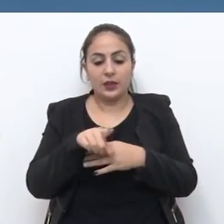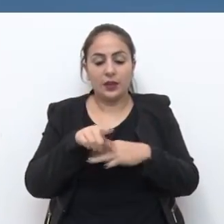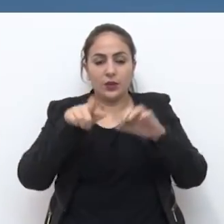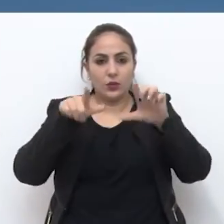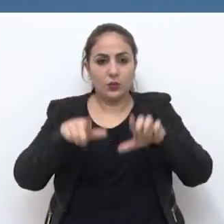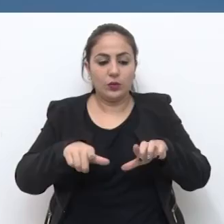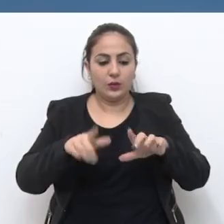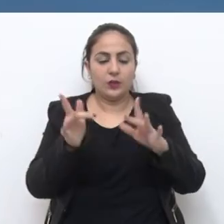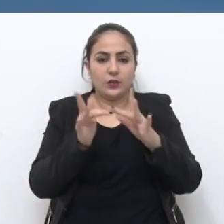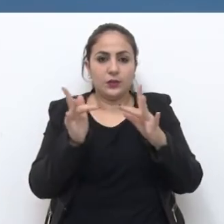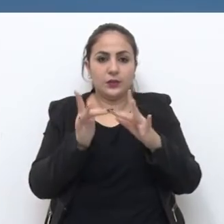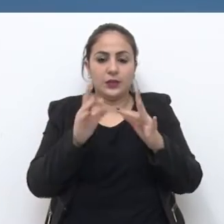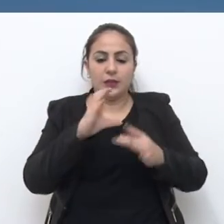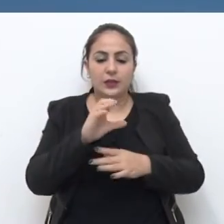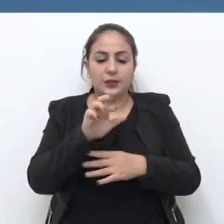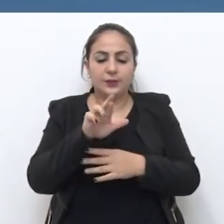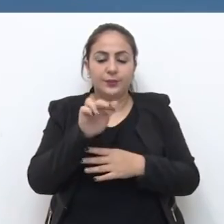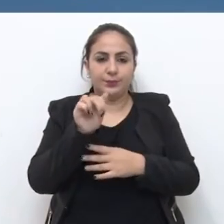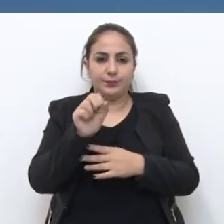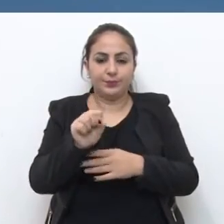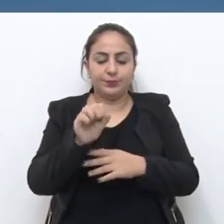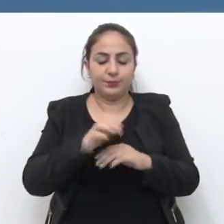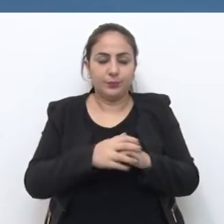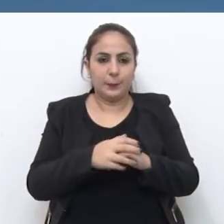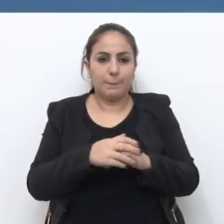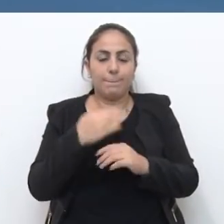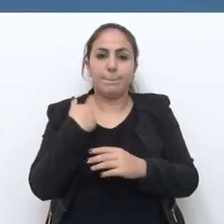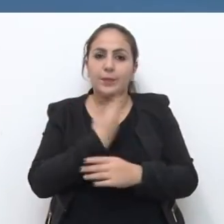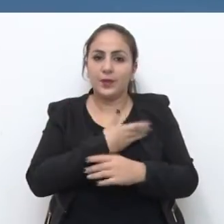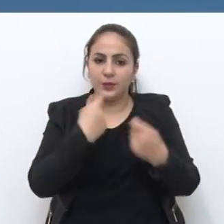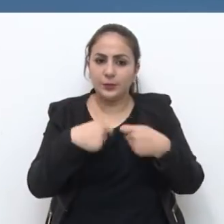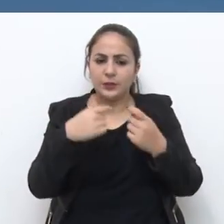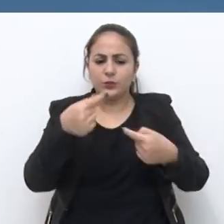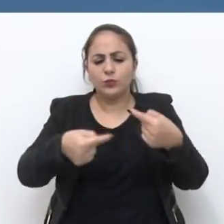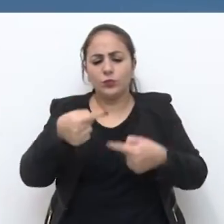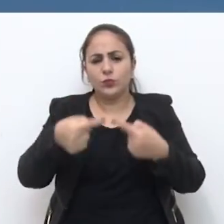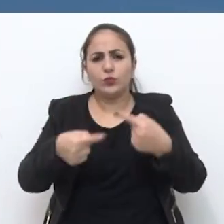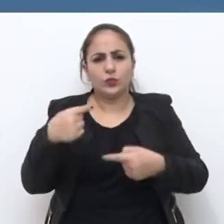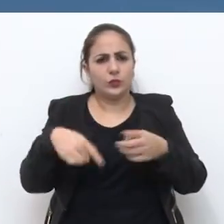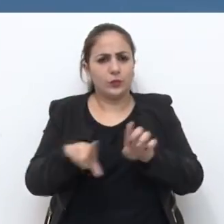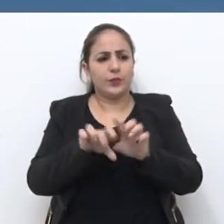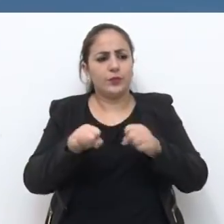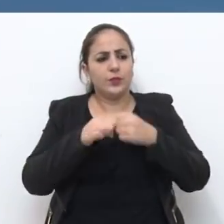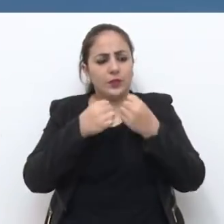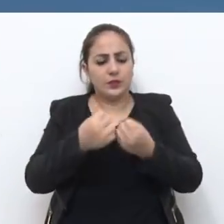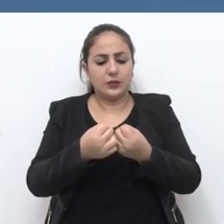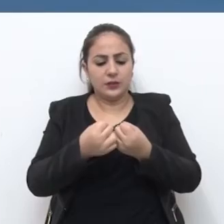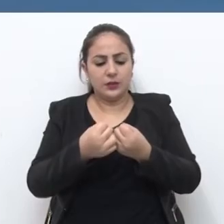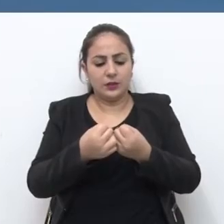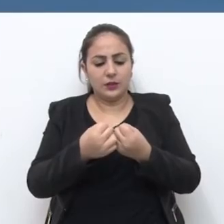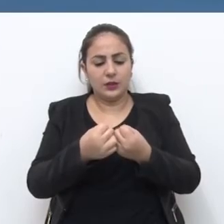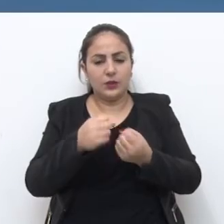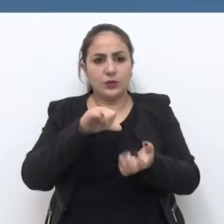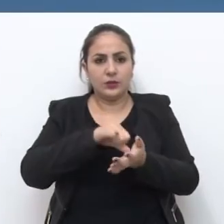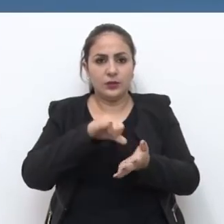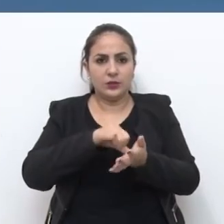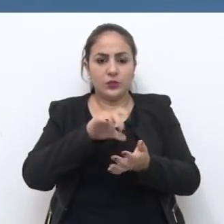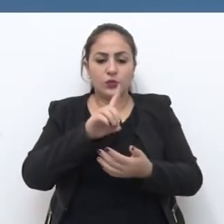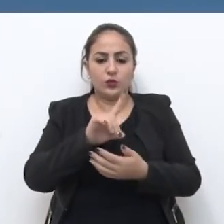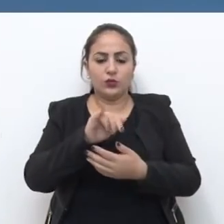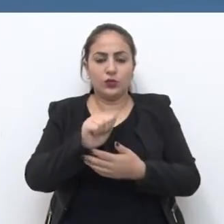são os espaços de convivência nos CRAS, né, nos próprios CRAS. A gente precisa estar discutindo isso e fortalecendo, para